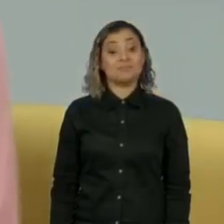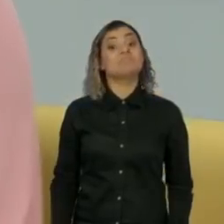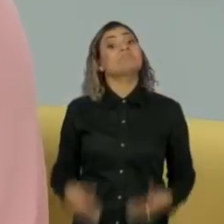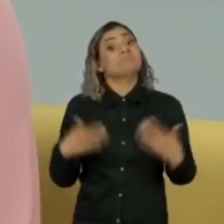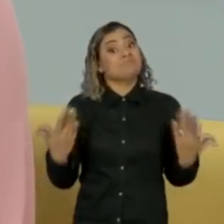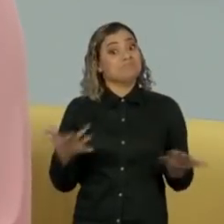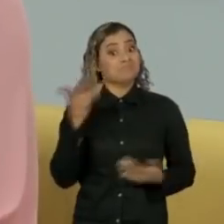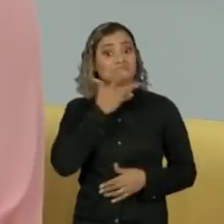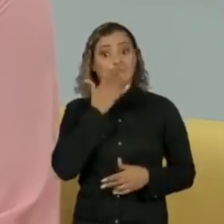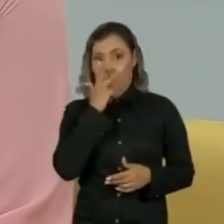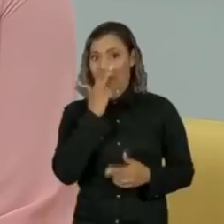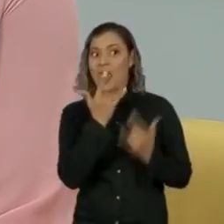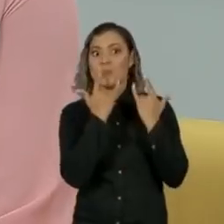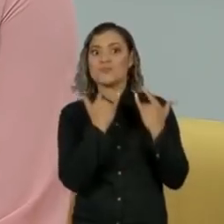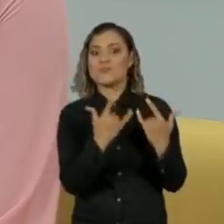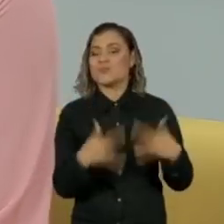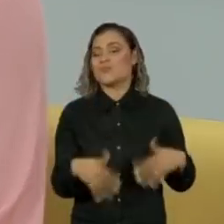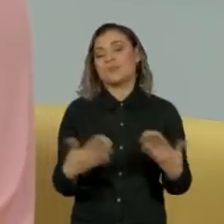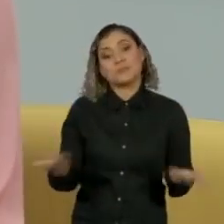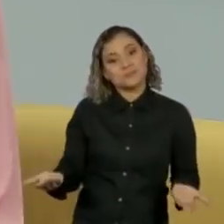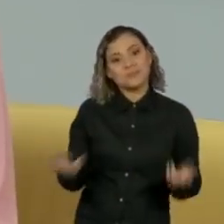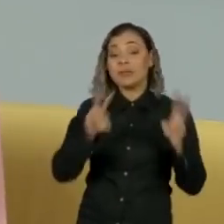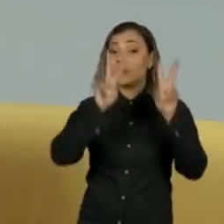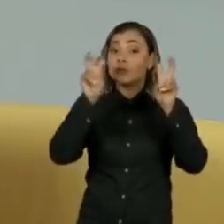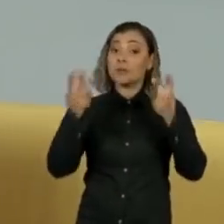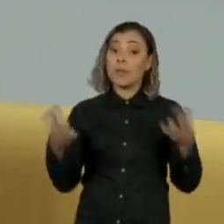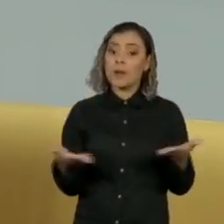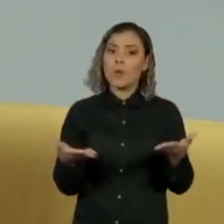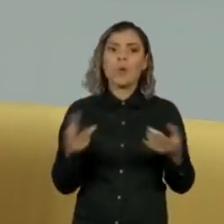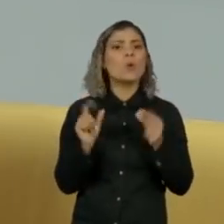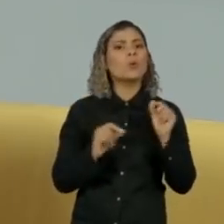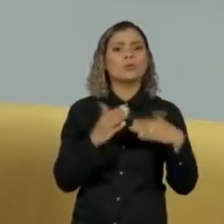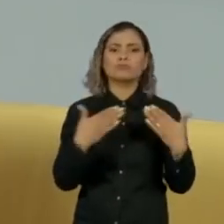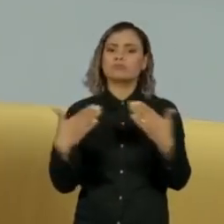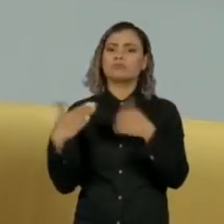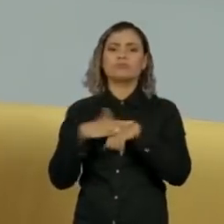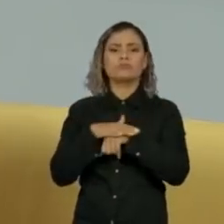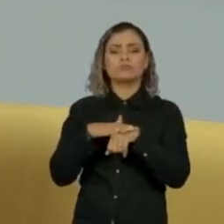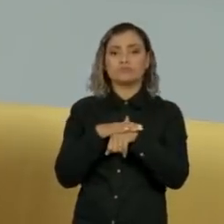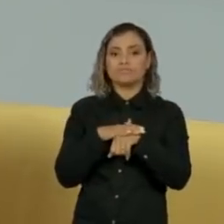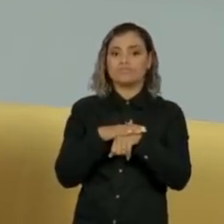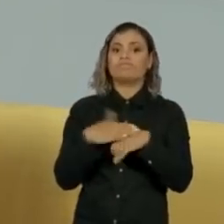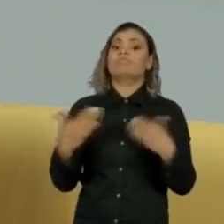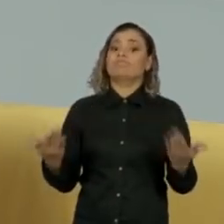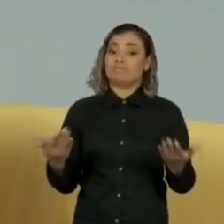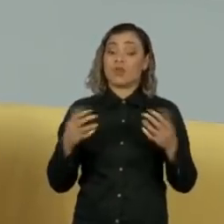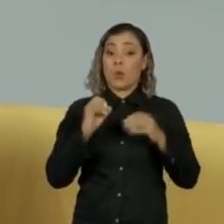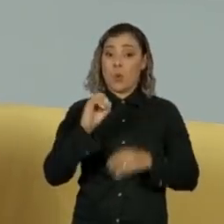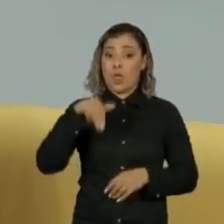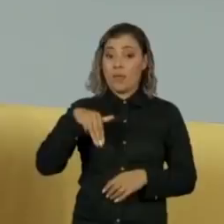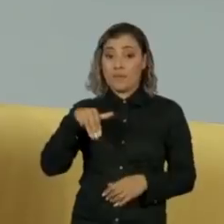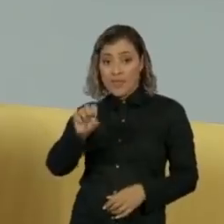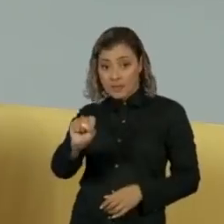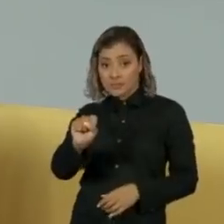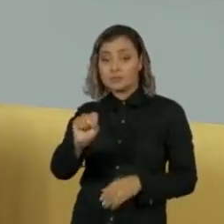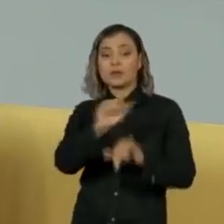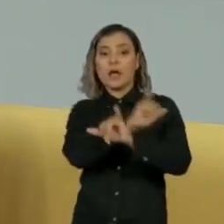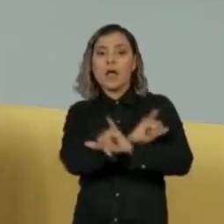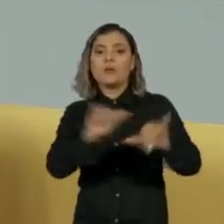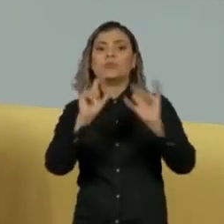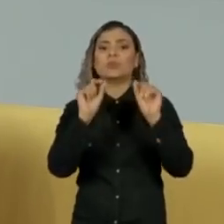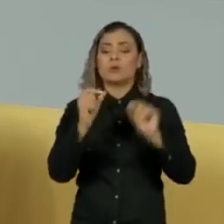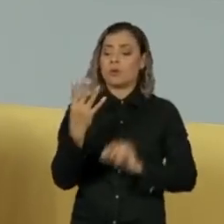Diferente, uma delícia, né? Agora vamos para o tema da nossa conversa do estúdio. A Organização Mundial da Saúde estima